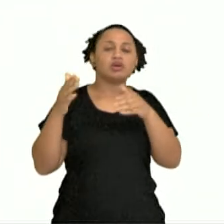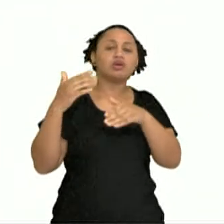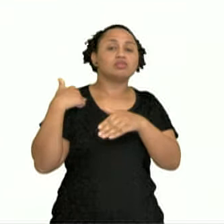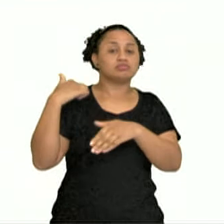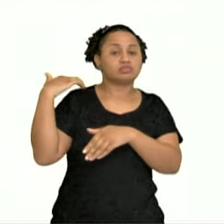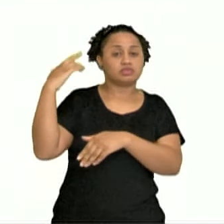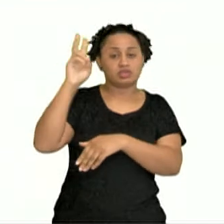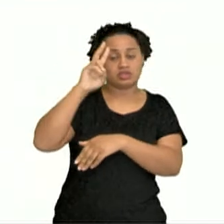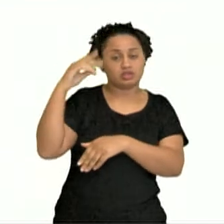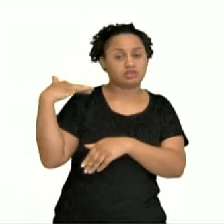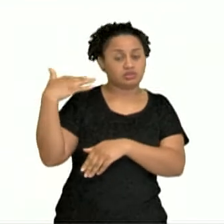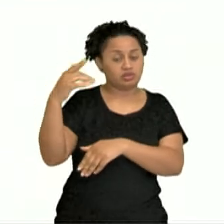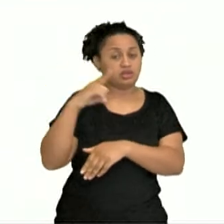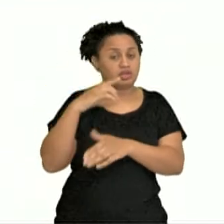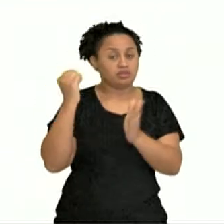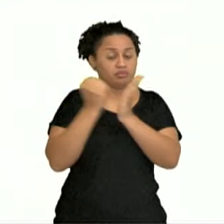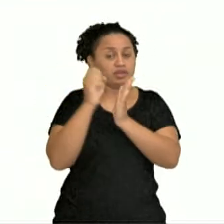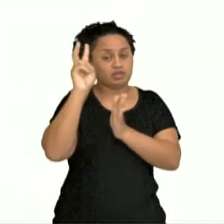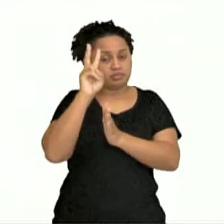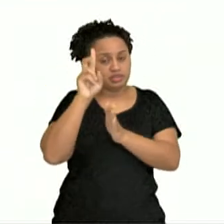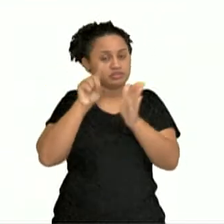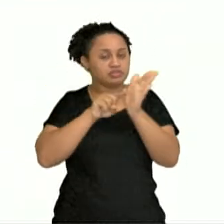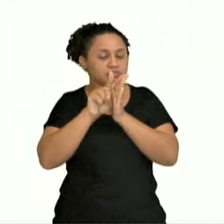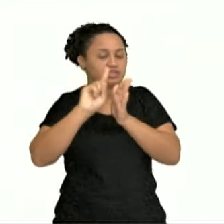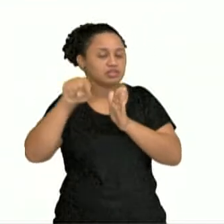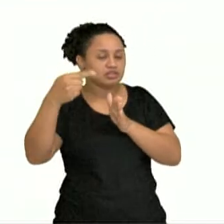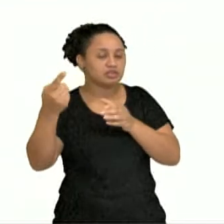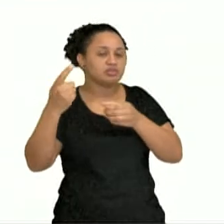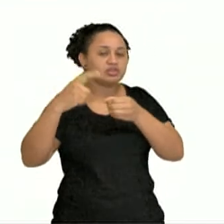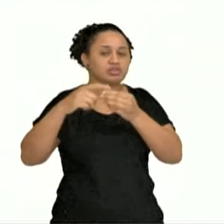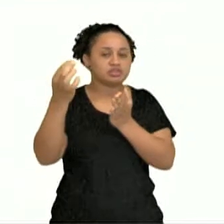aconteceu algo super importante? Pesquisa lá que eu já volto com a resposta correta.